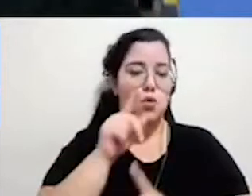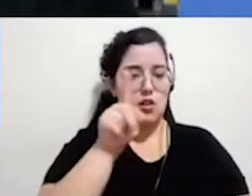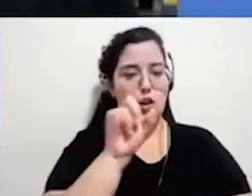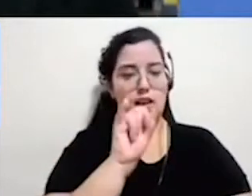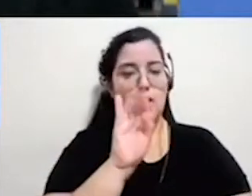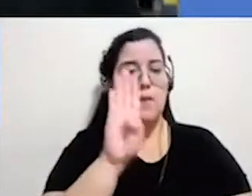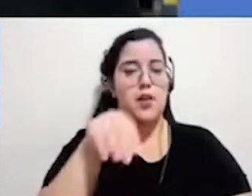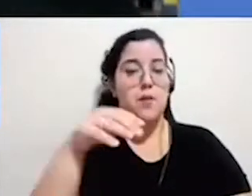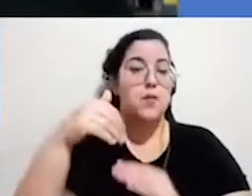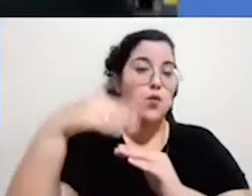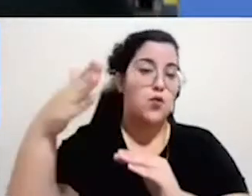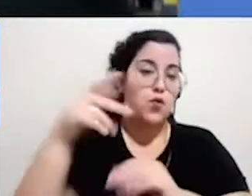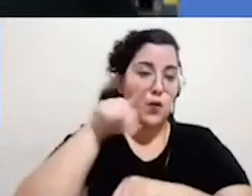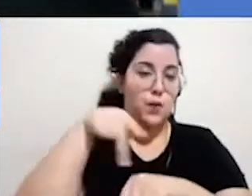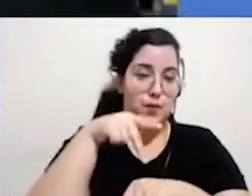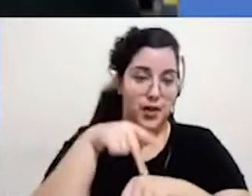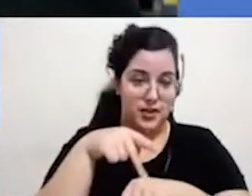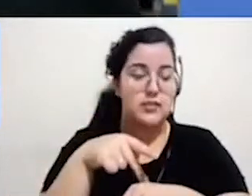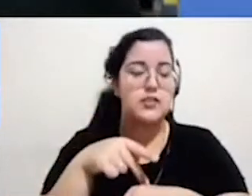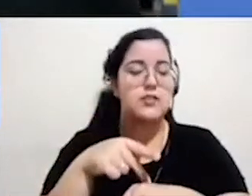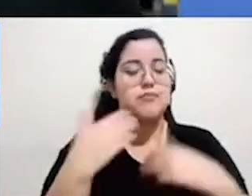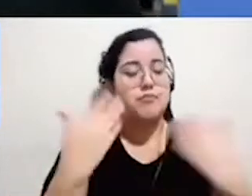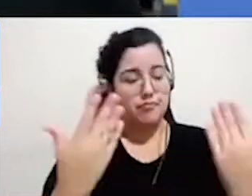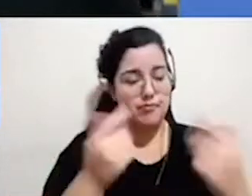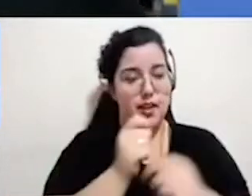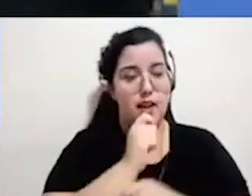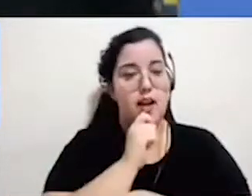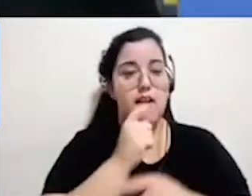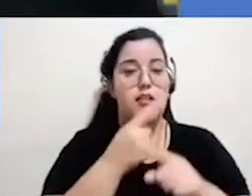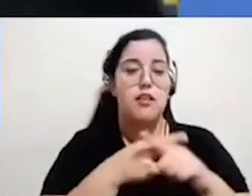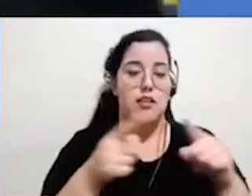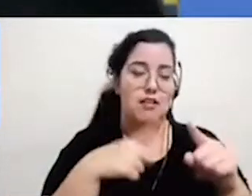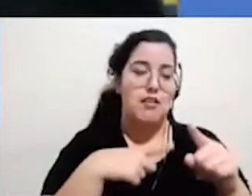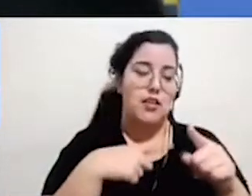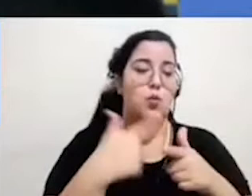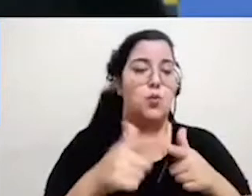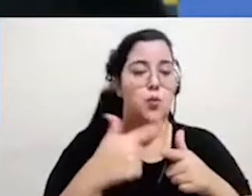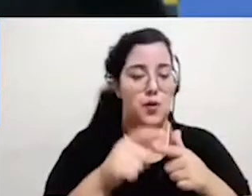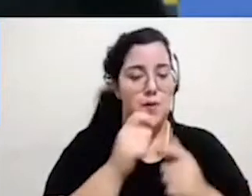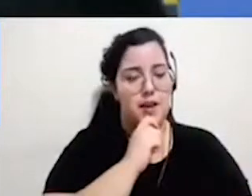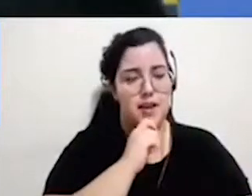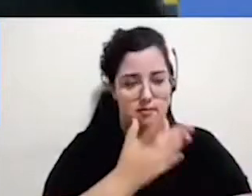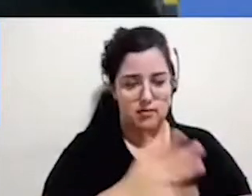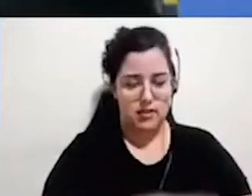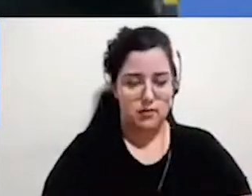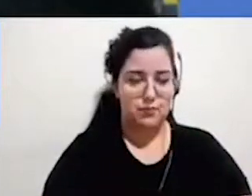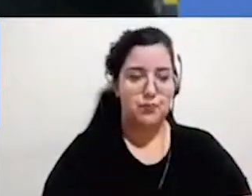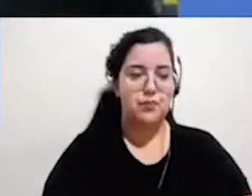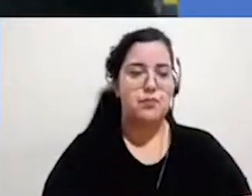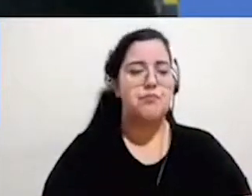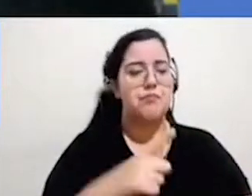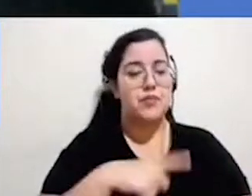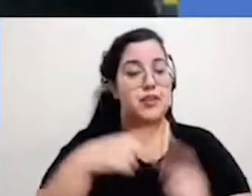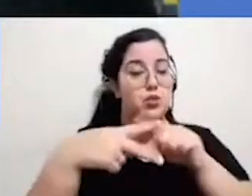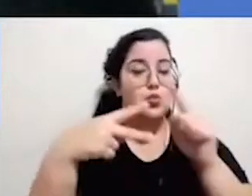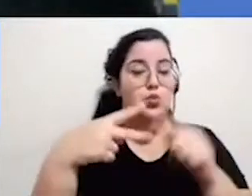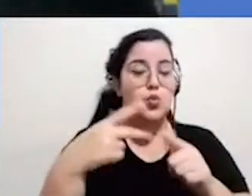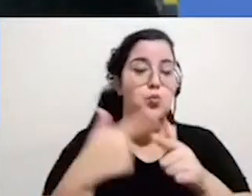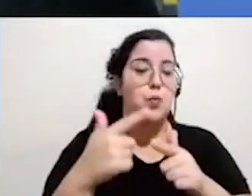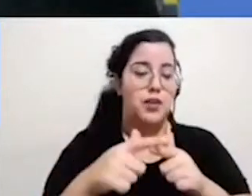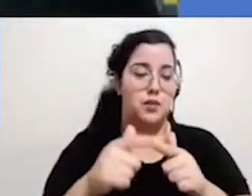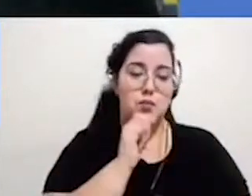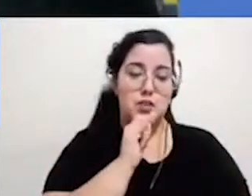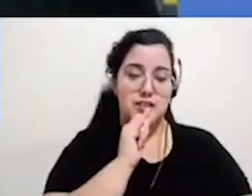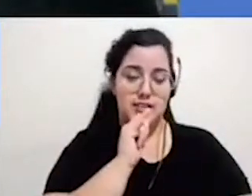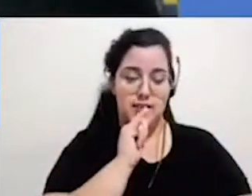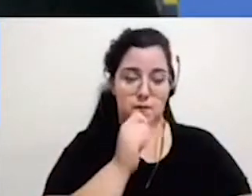fora. Então, a gente tem um problema aí. E aí, no meu ponto, também tem um outro problema. Como é que a gente cria um